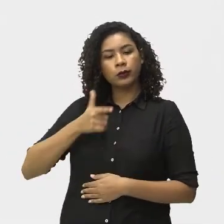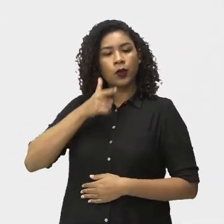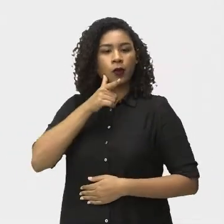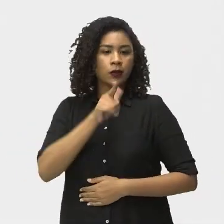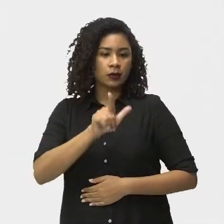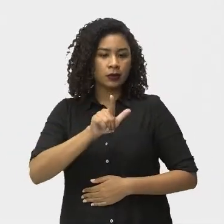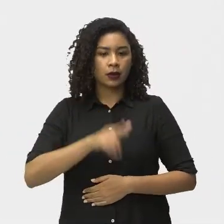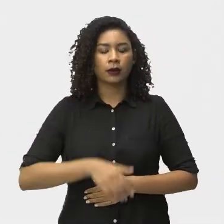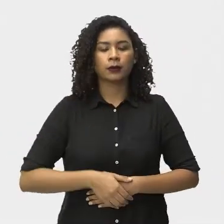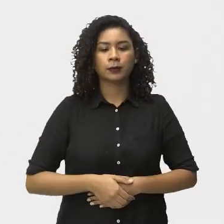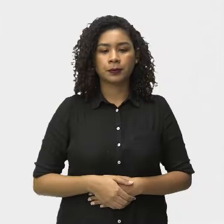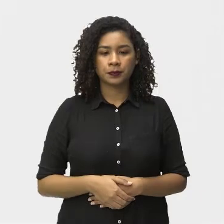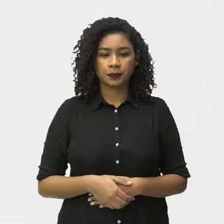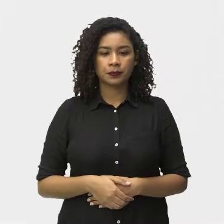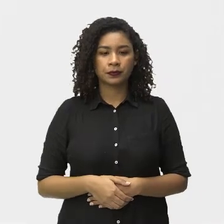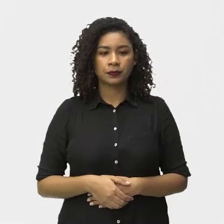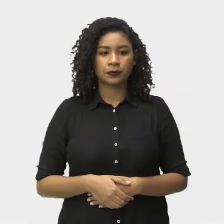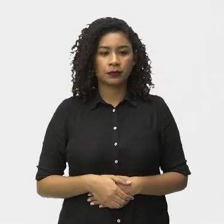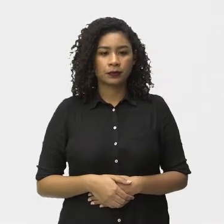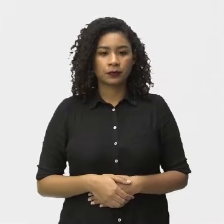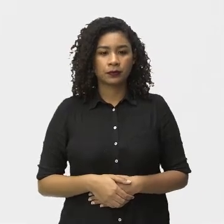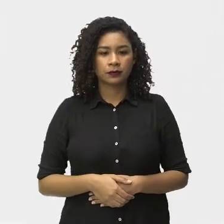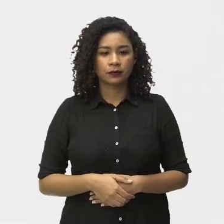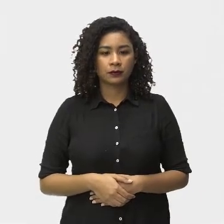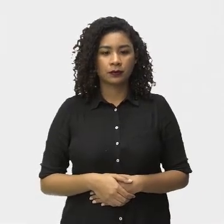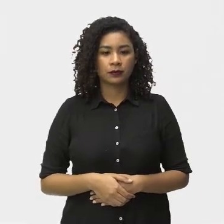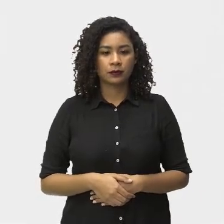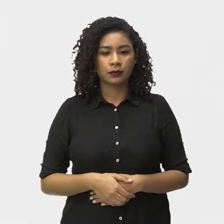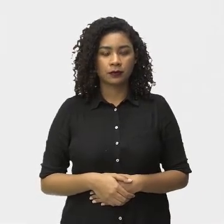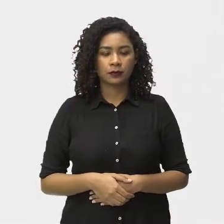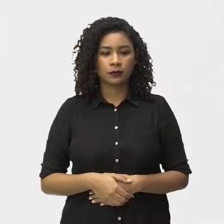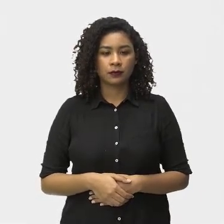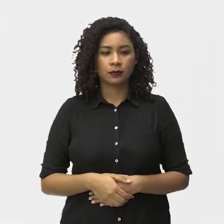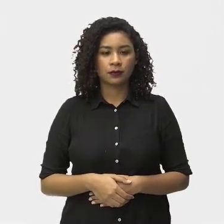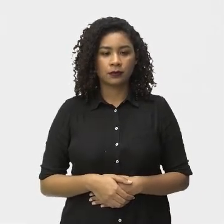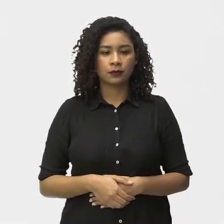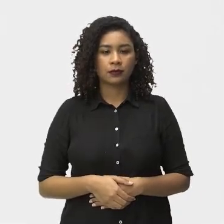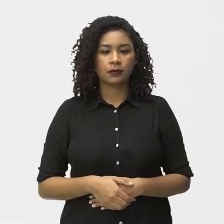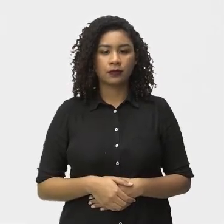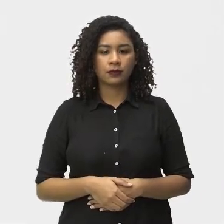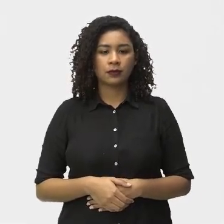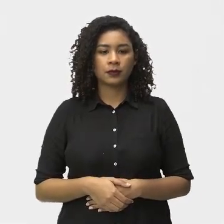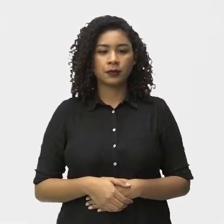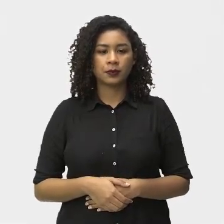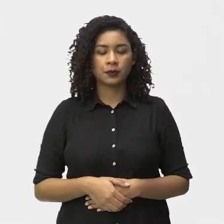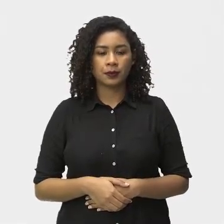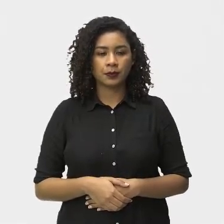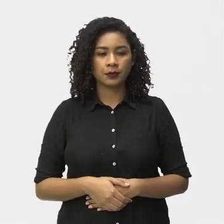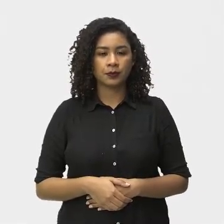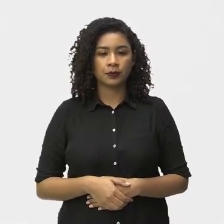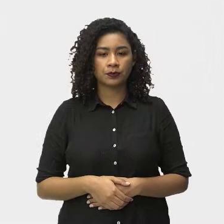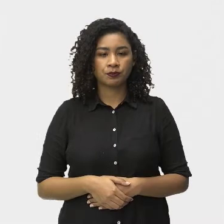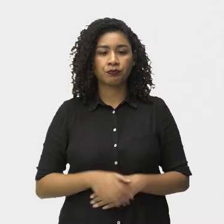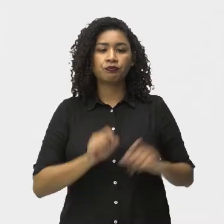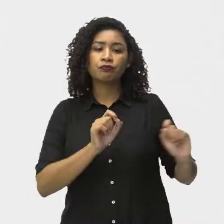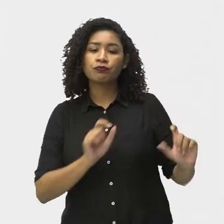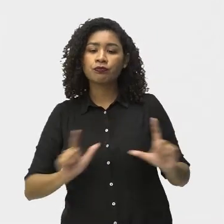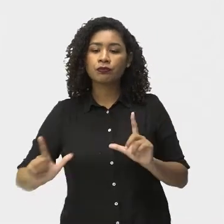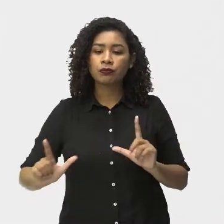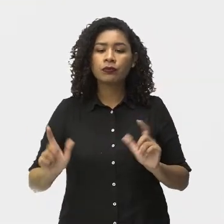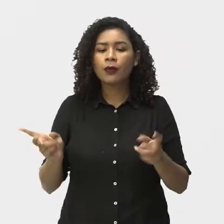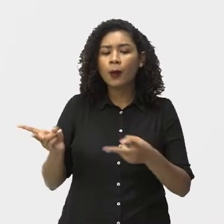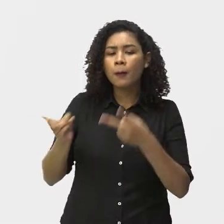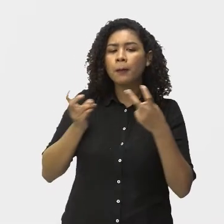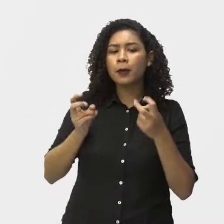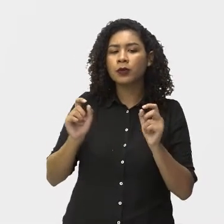Então, ela dilata-se para que o bebê possa passar por aí, né? E a partir daí tem aí o momento do parto. Na outra imagem, a gente